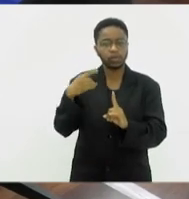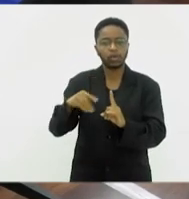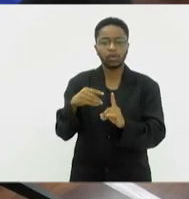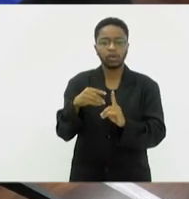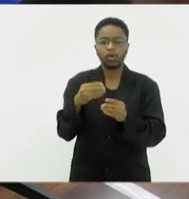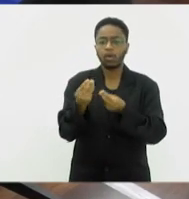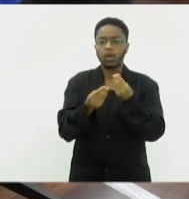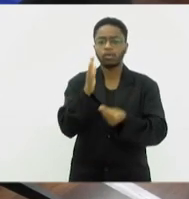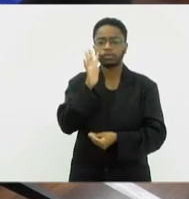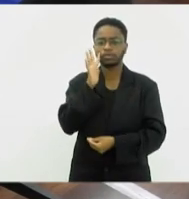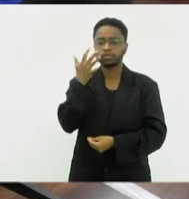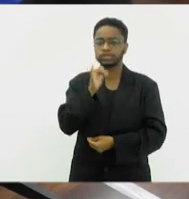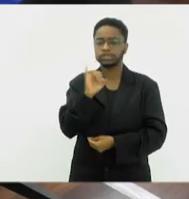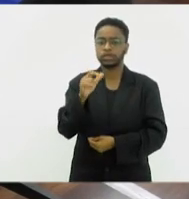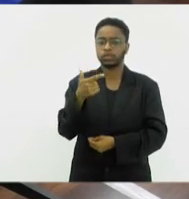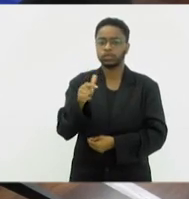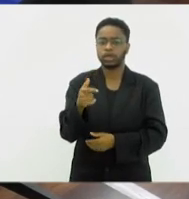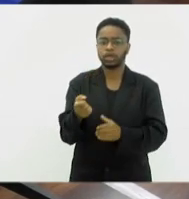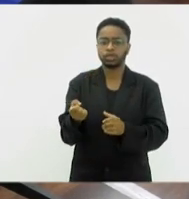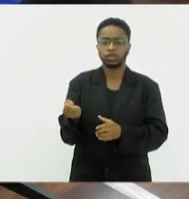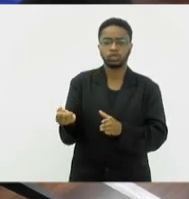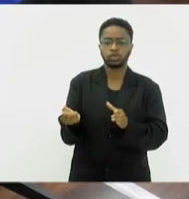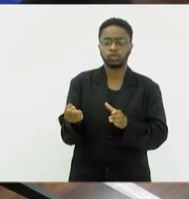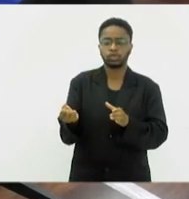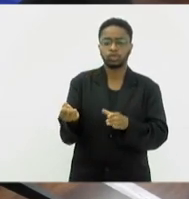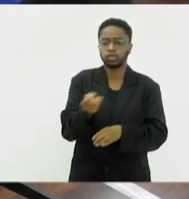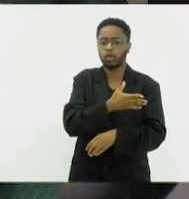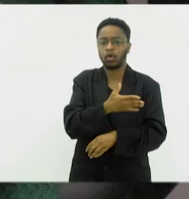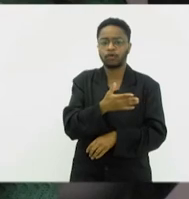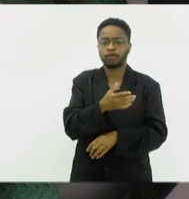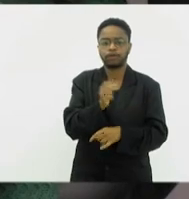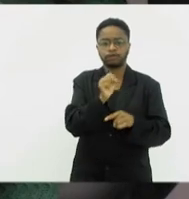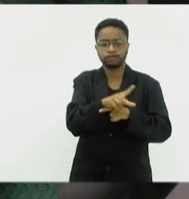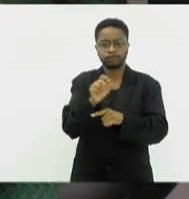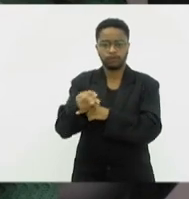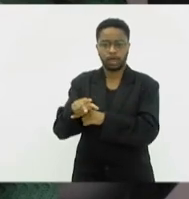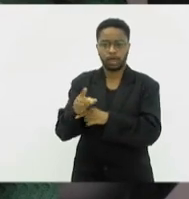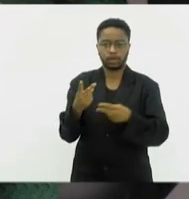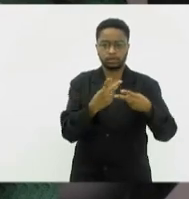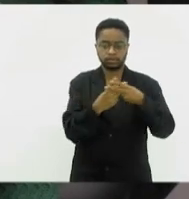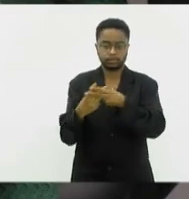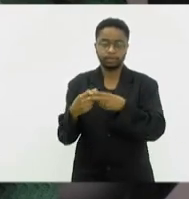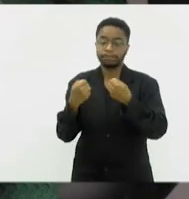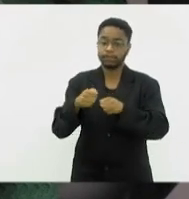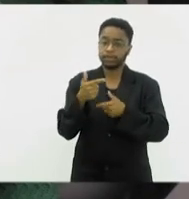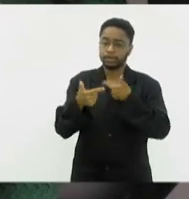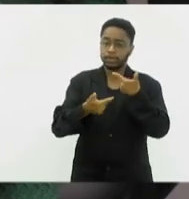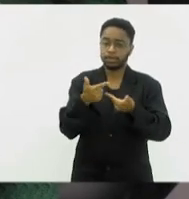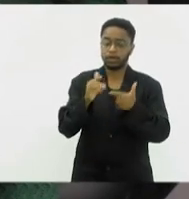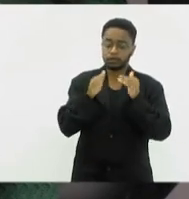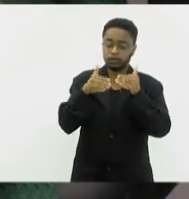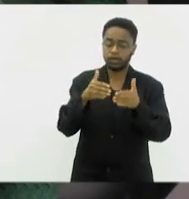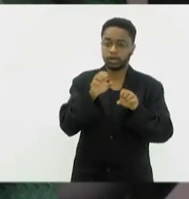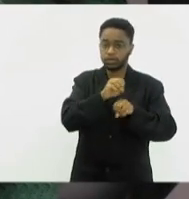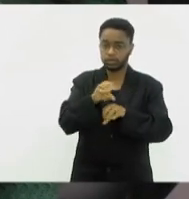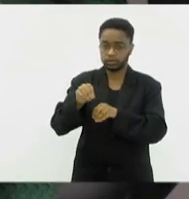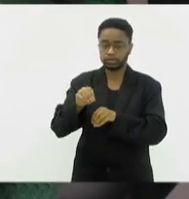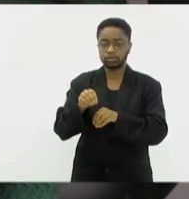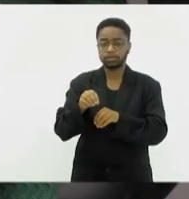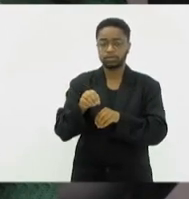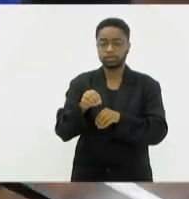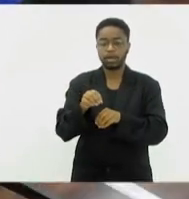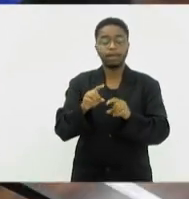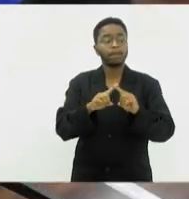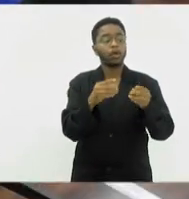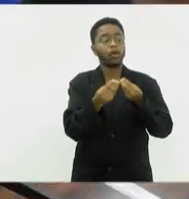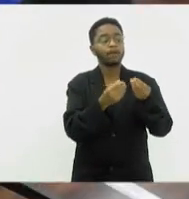qual é a solução se não for novas vagas carcerárias? Então, trabalhar a educação para que não venha ter novas pessoas a... E o que a gente faz